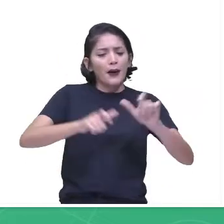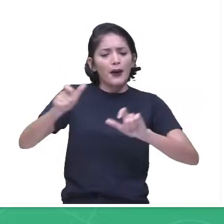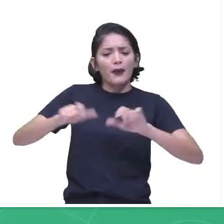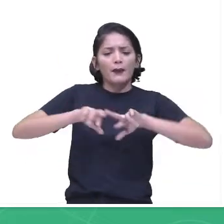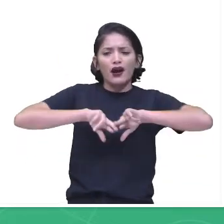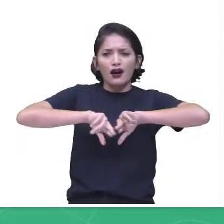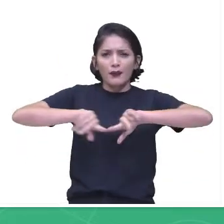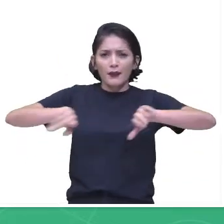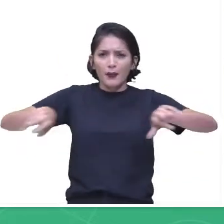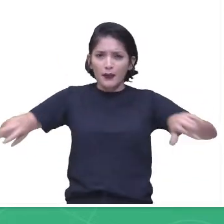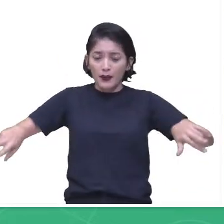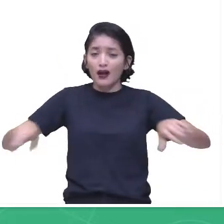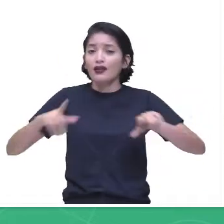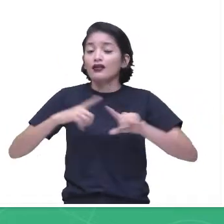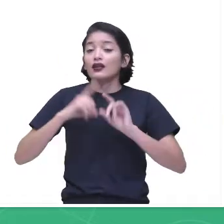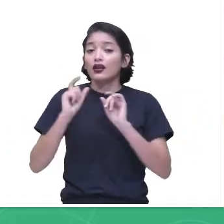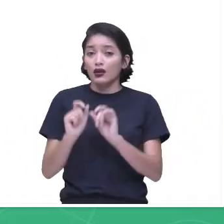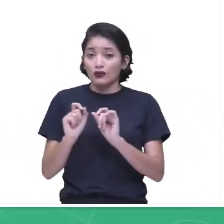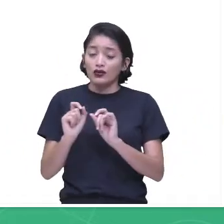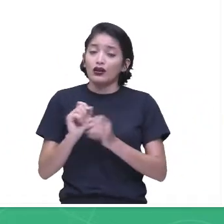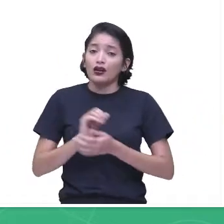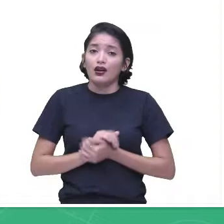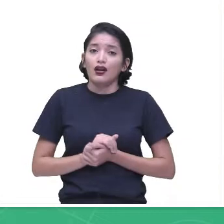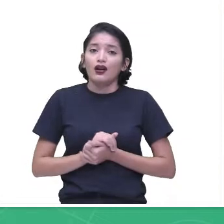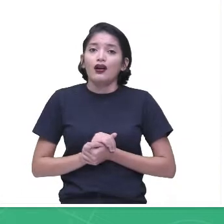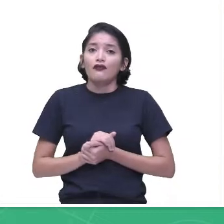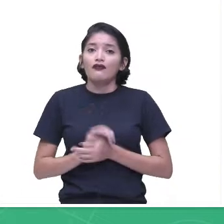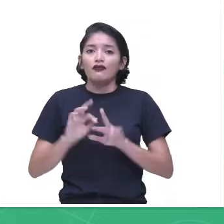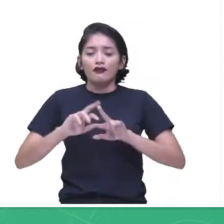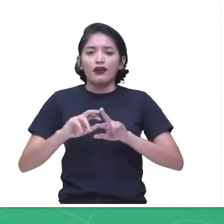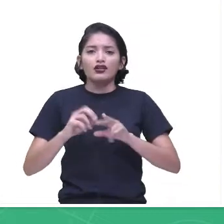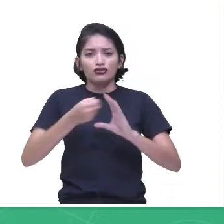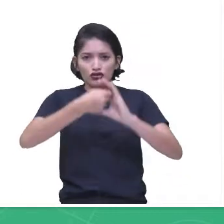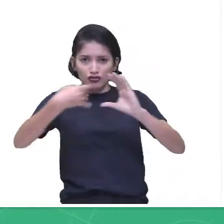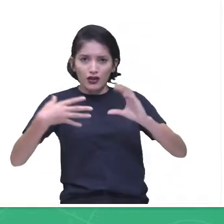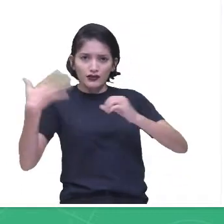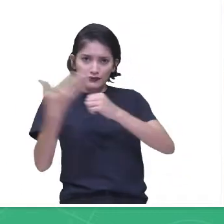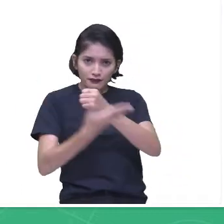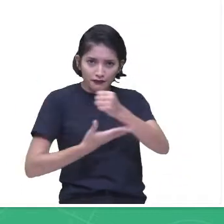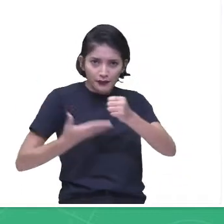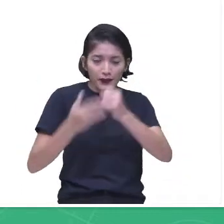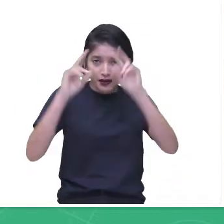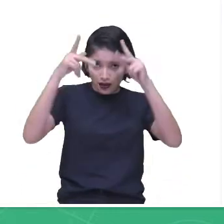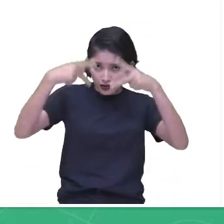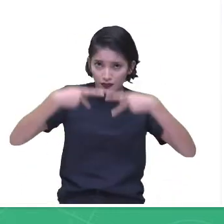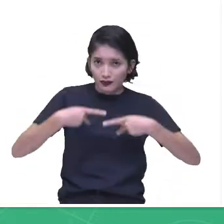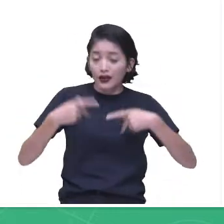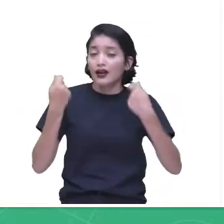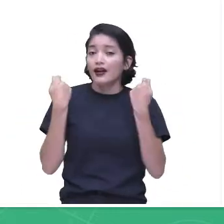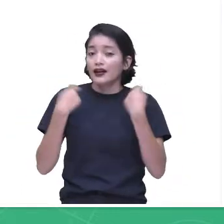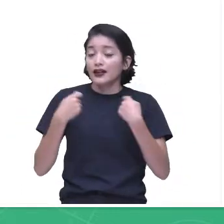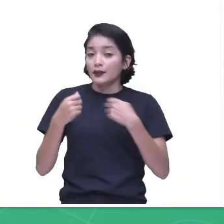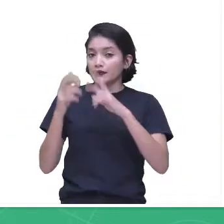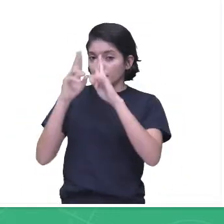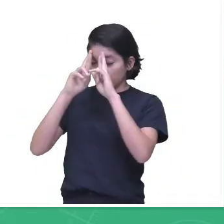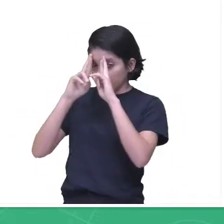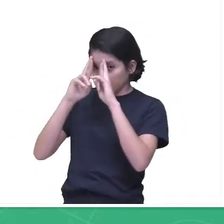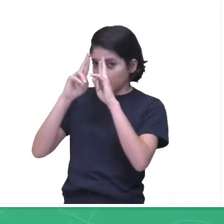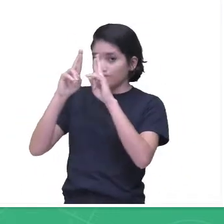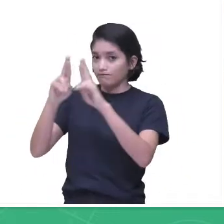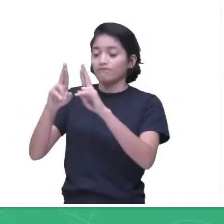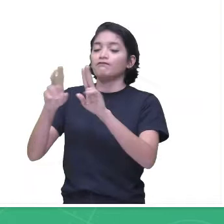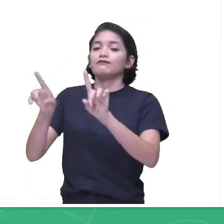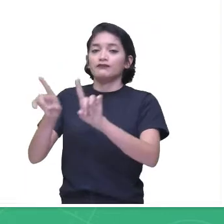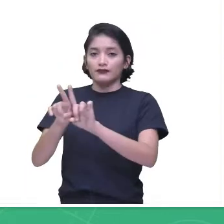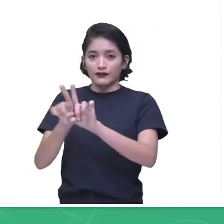diferenças, existem aspectos básicos da vida humana que devem ser respeitados e